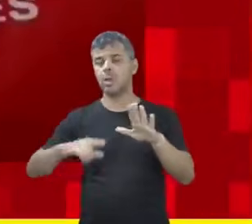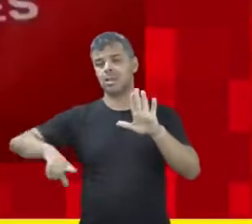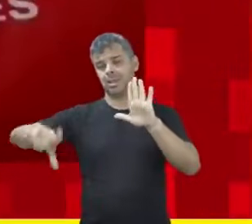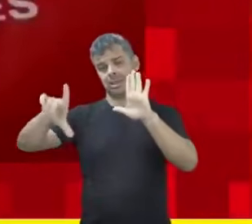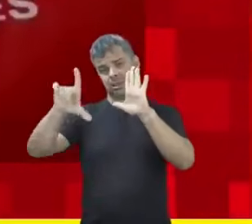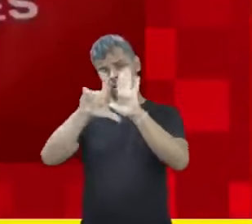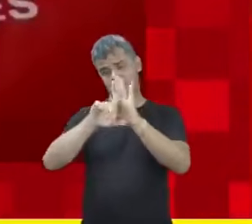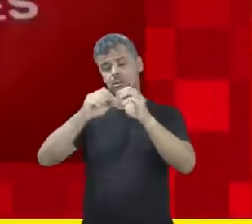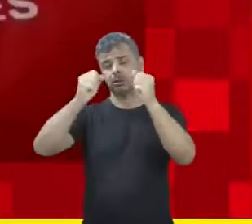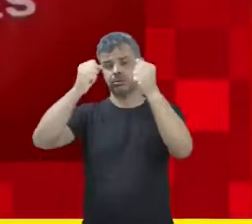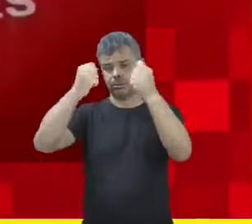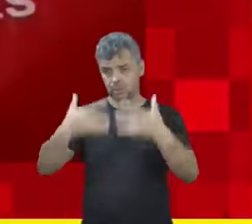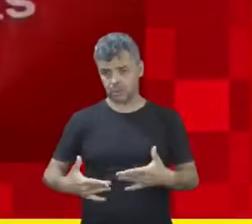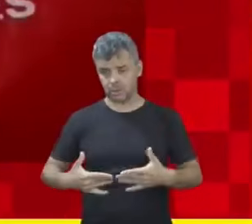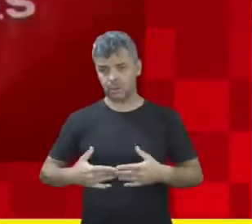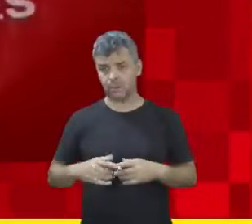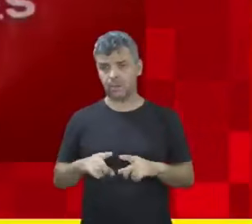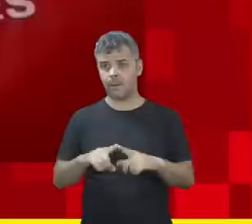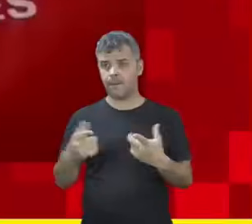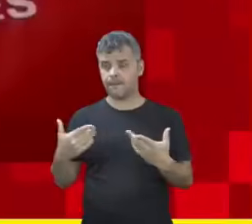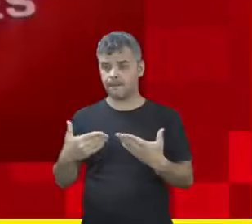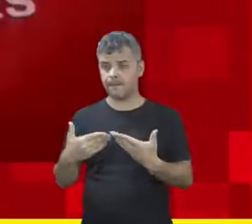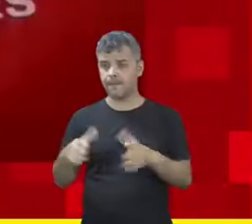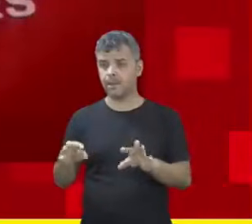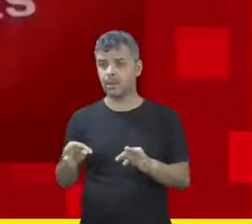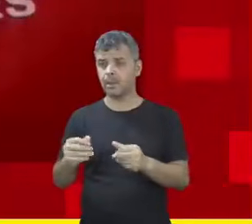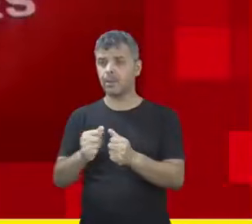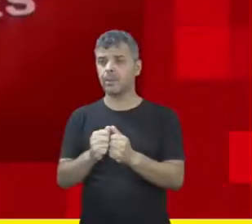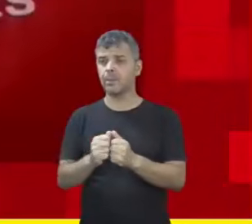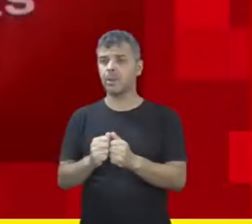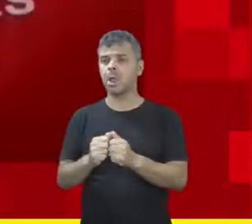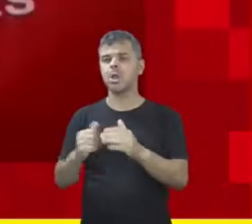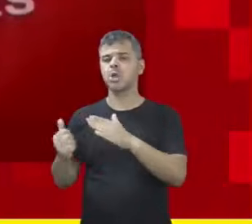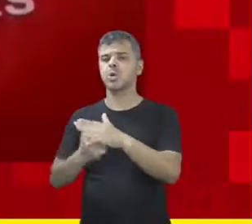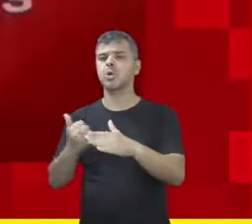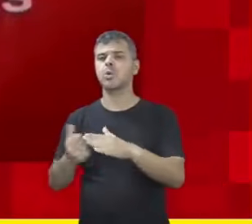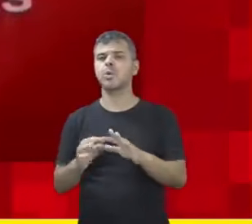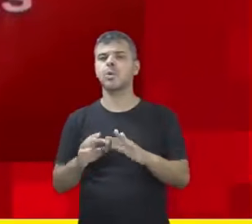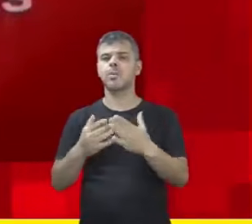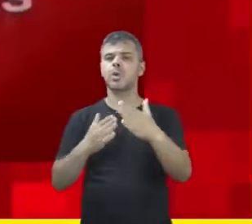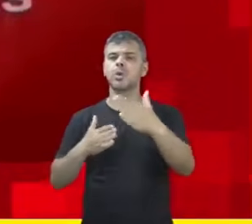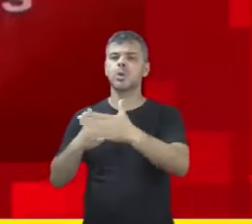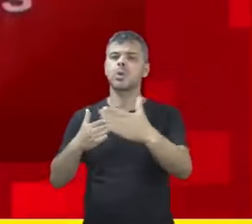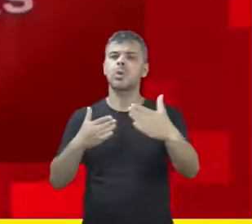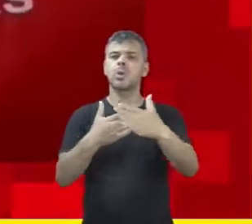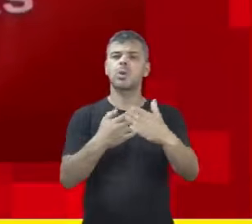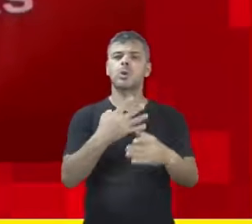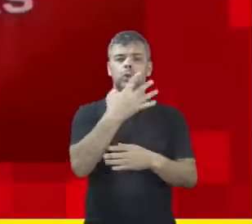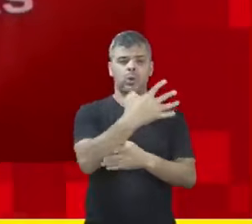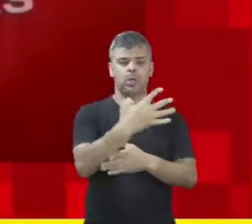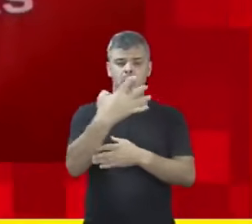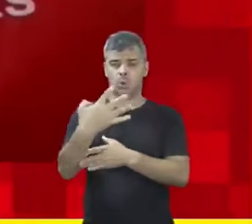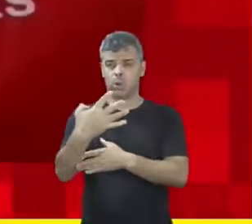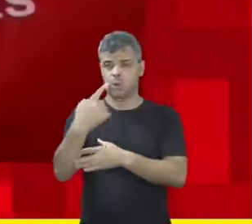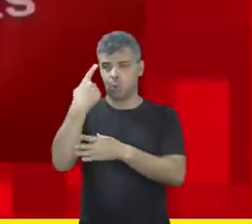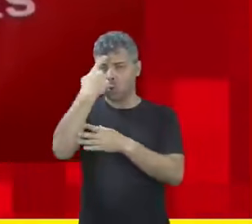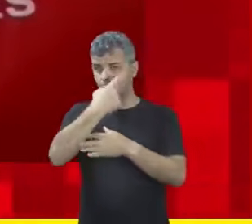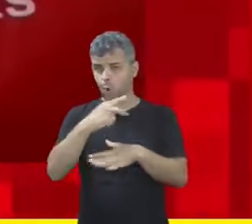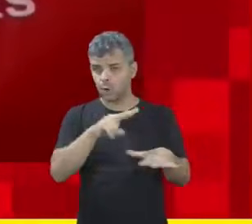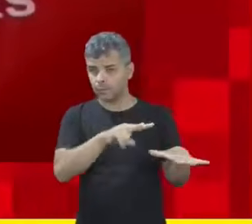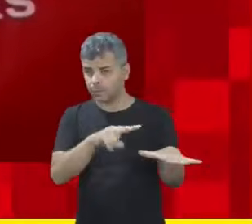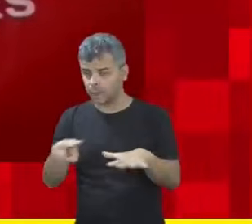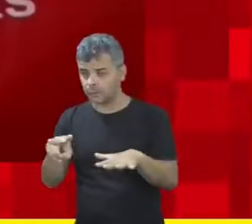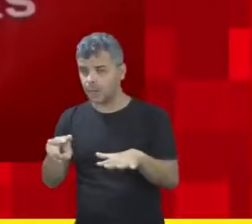como a gente já falou aqui, e é adotada praticamente por qualquer empresa, né, desde que o limite ali seja 44 horas semanais e garanta um dia